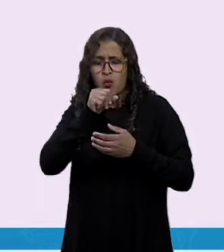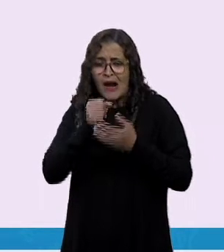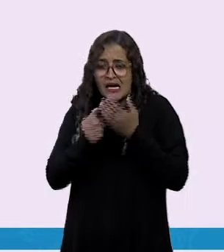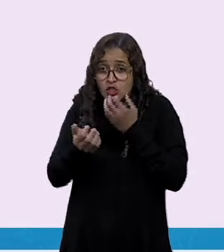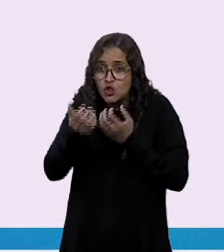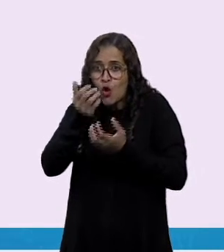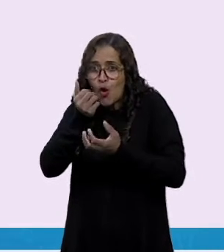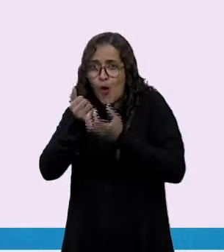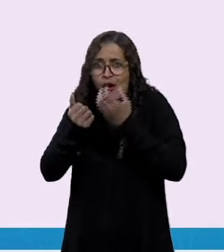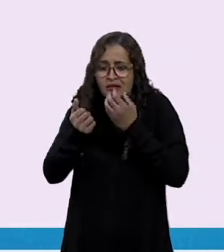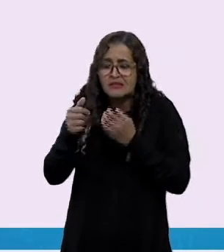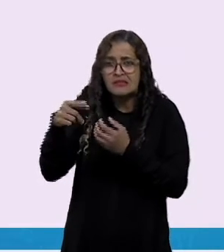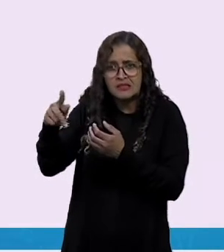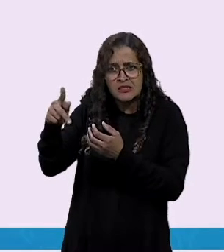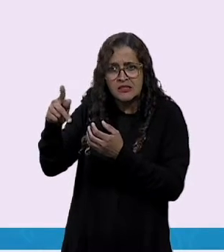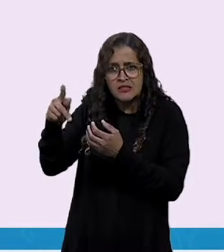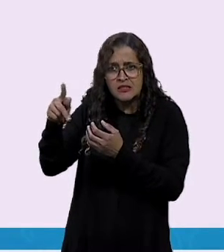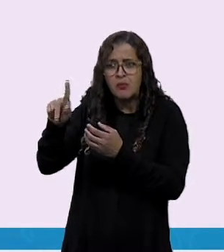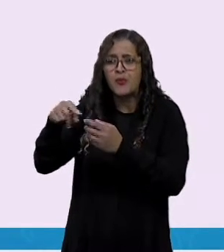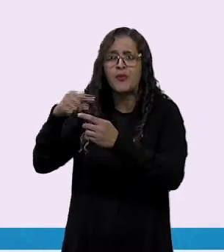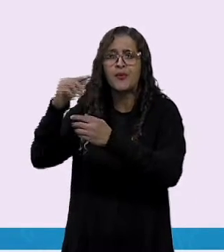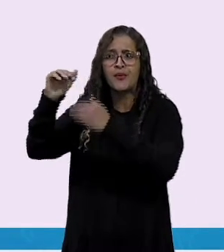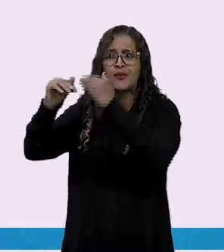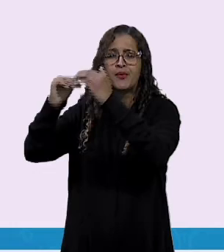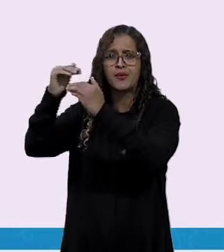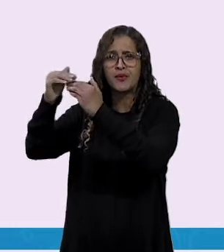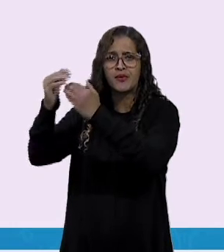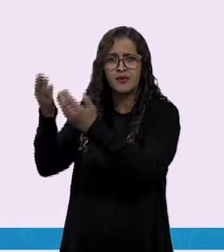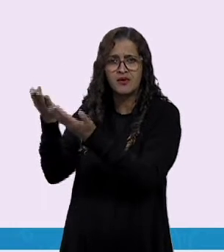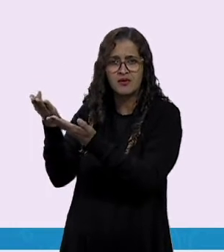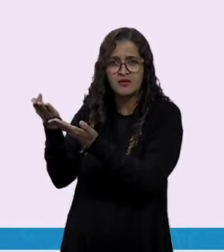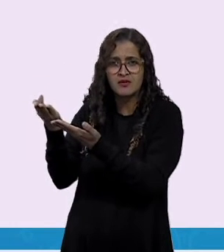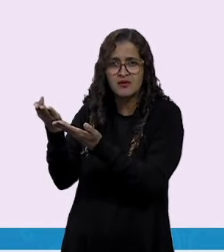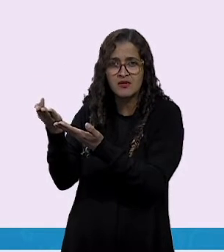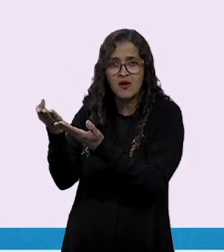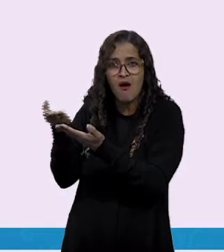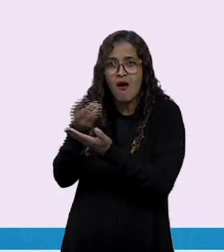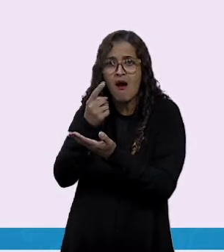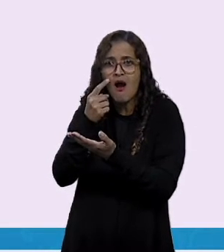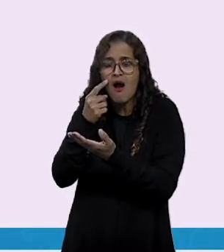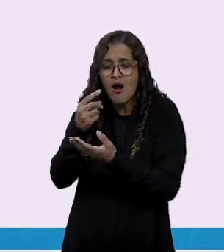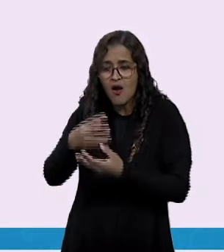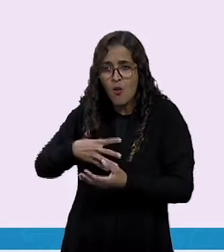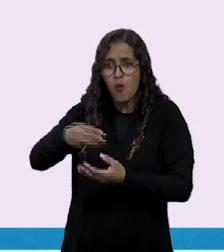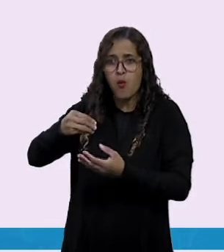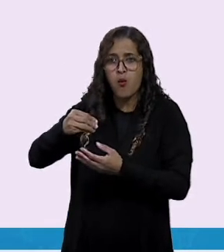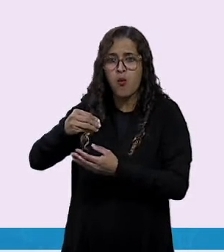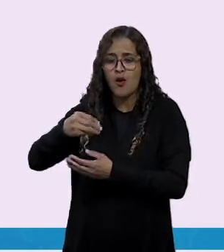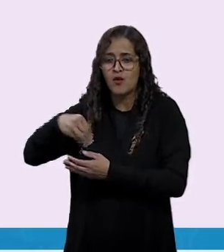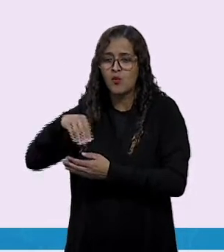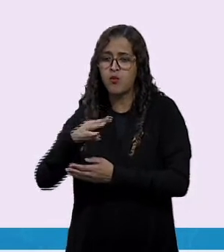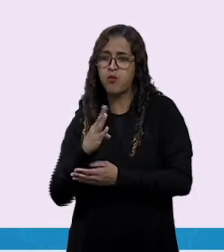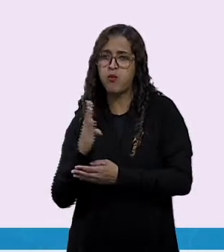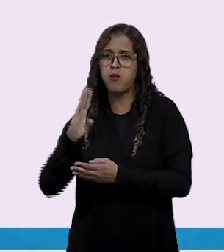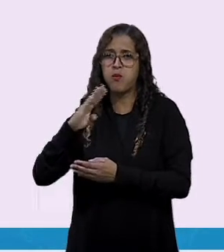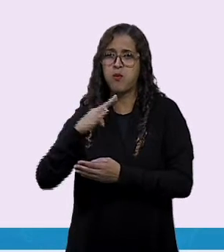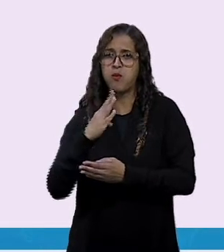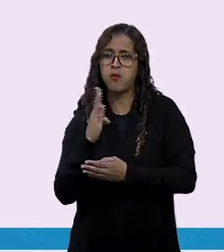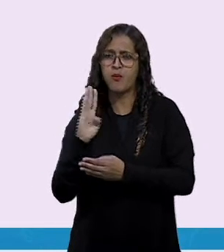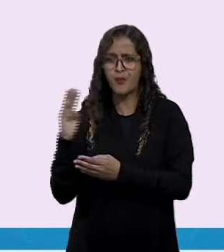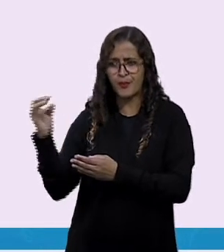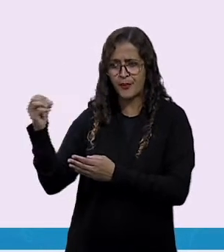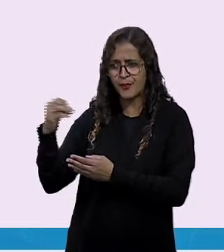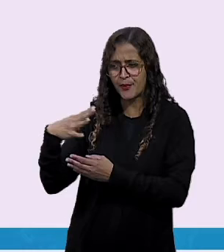daquilo ali mesmo para poder crescer e nascer. Olha aqui como já nasce um filhote, um tubarão recém-nascido. Aí ele